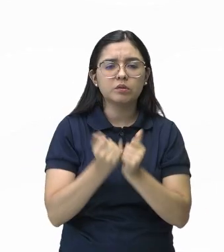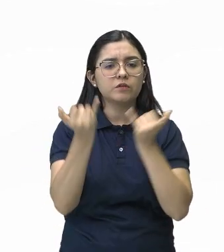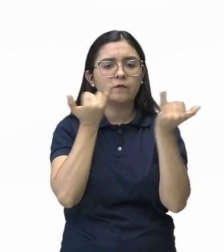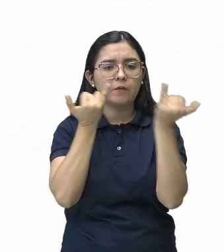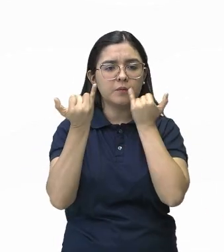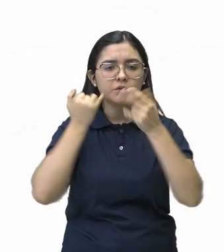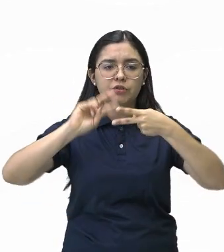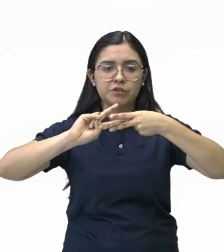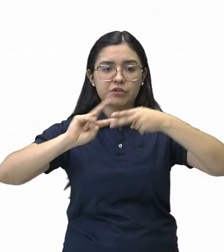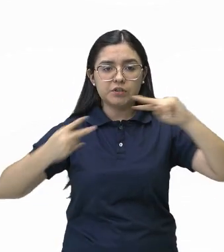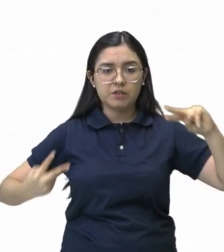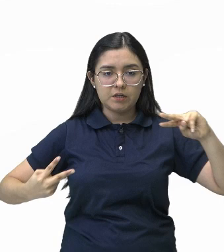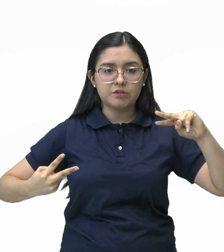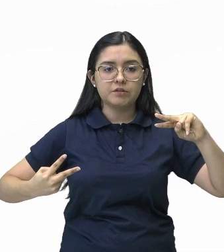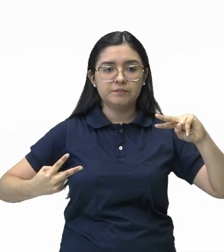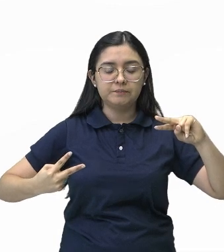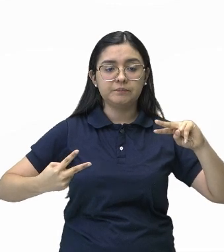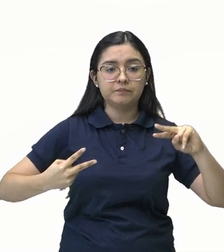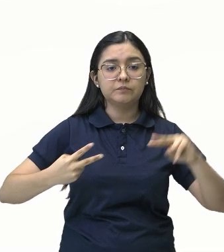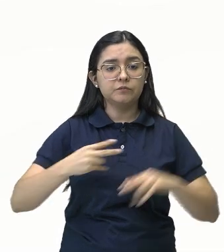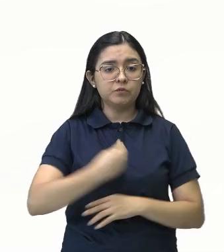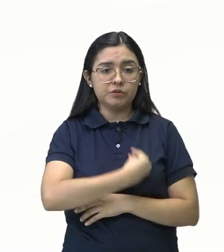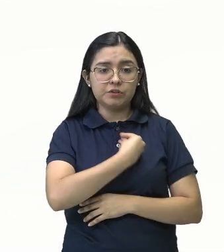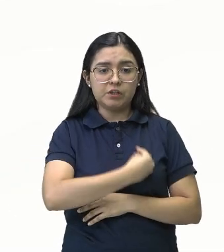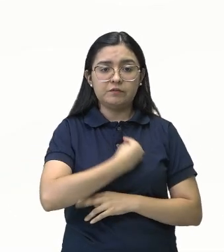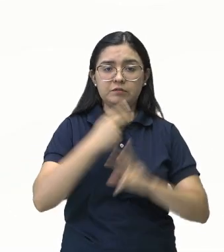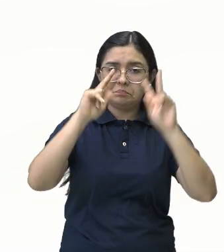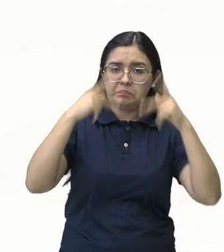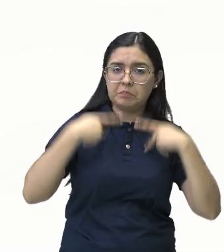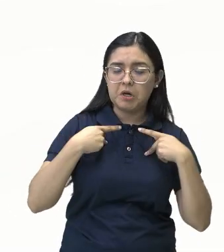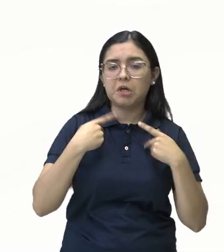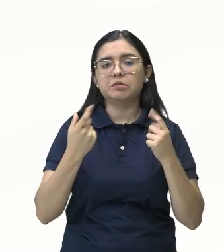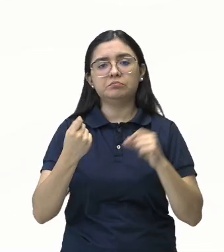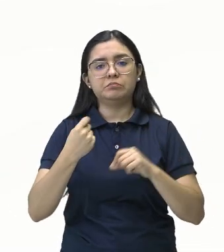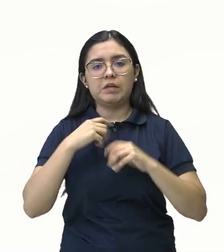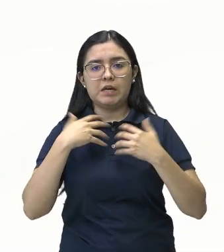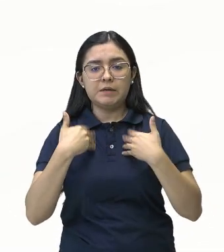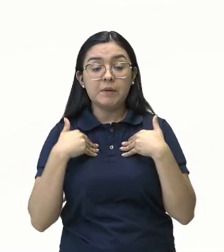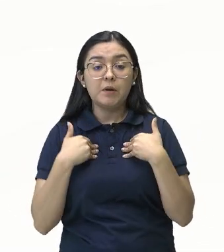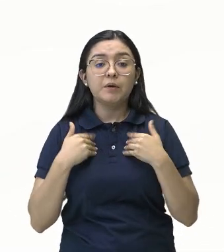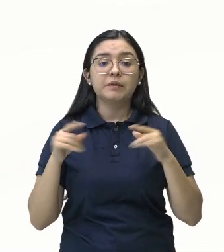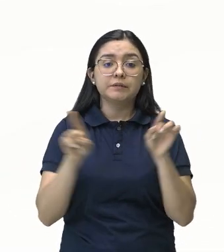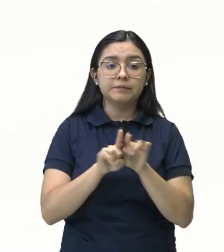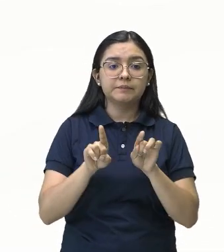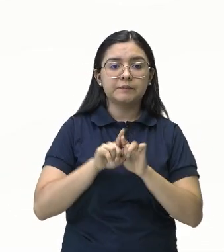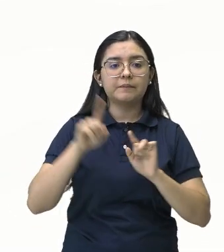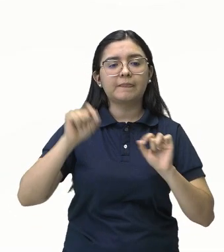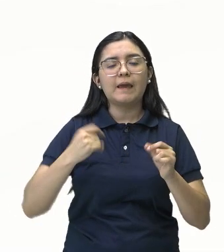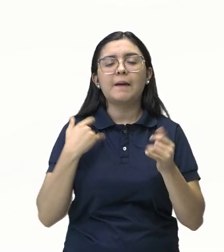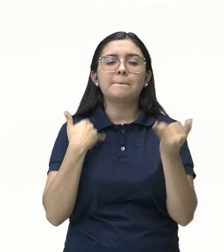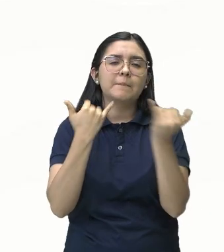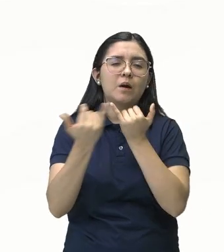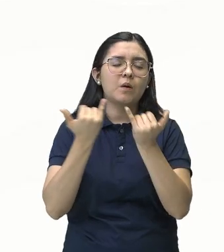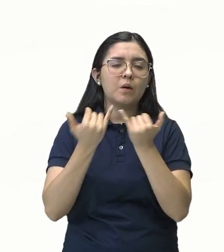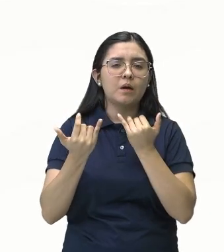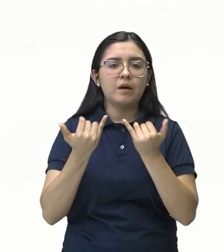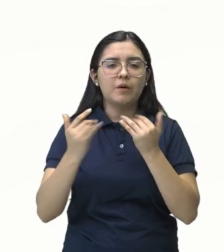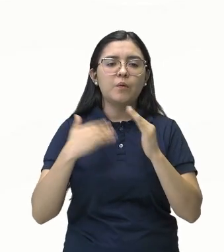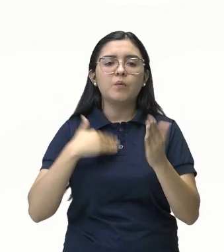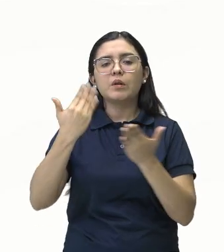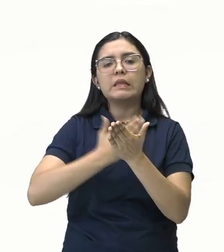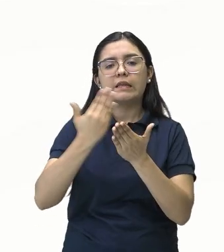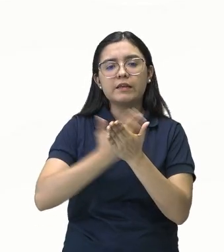informações genéticas dos seres vivos. Ele é como um livro de receitas que